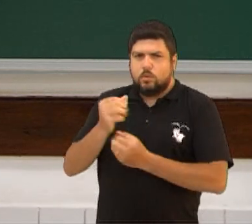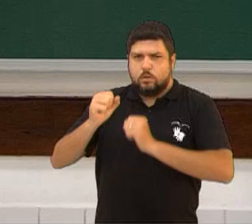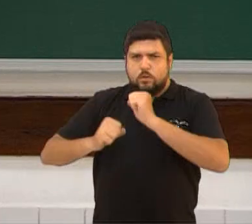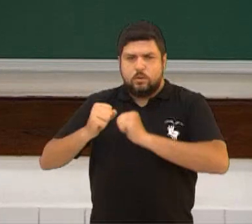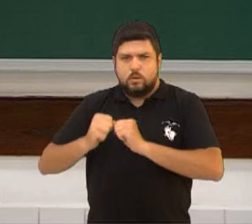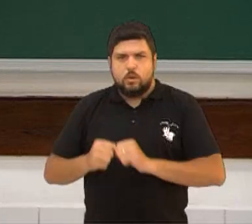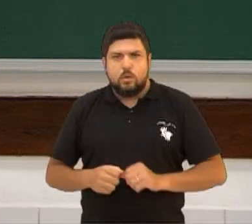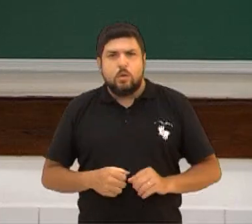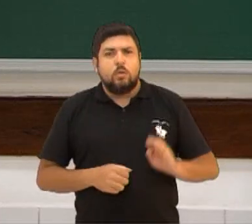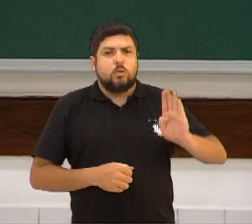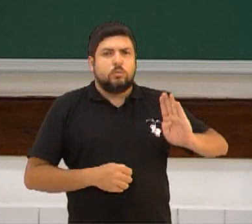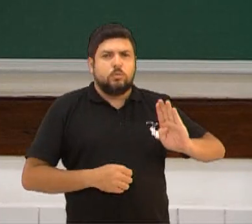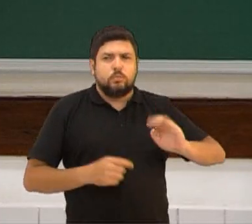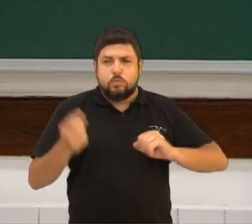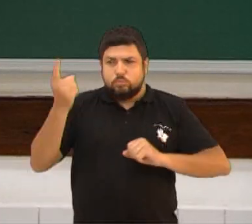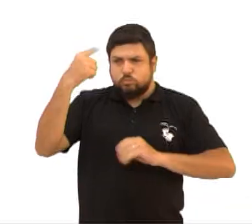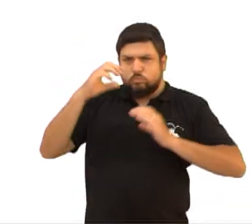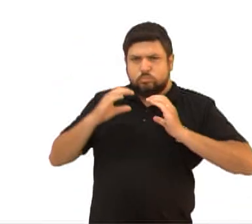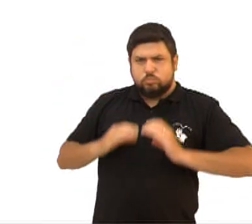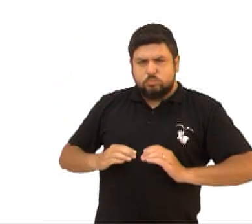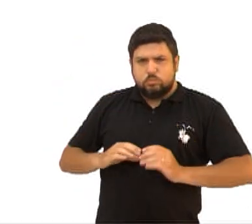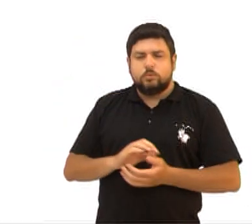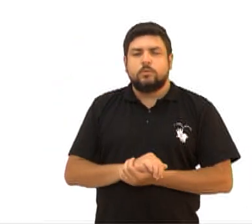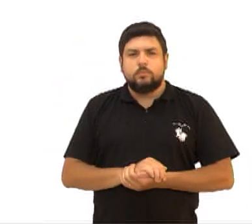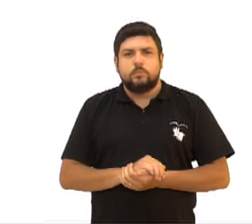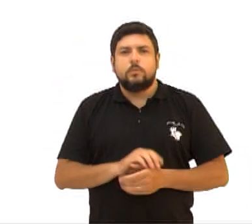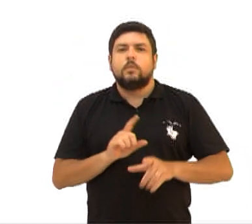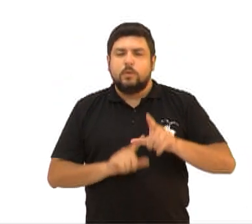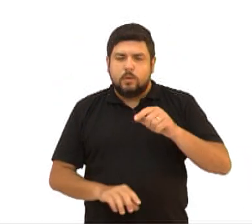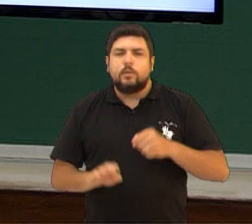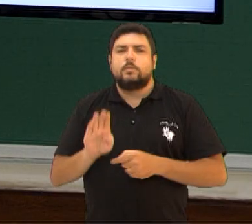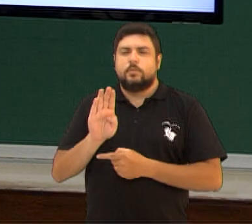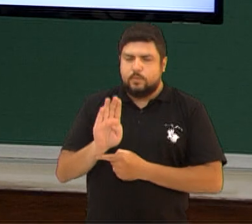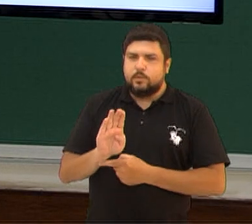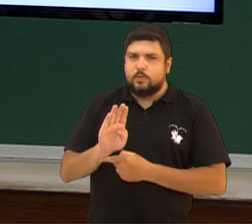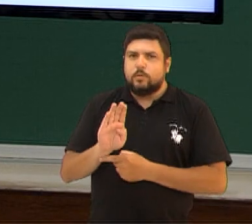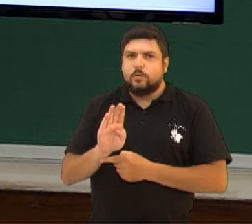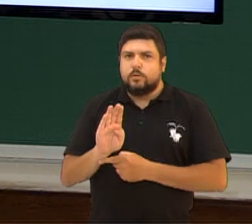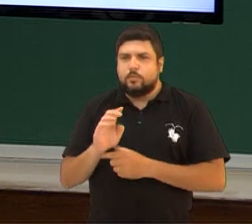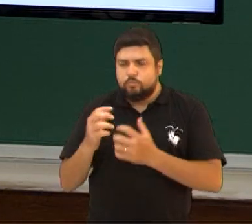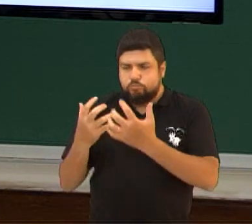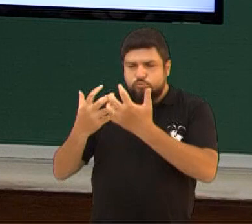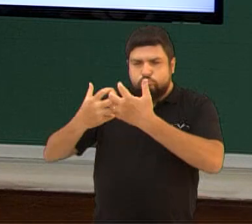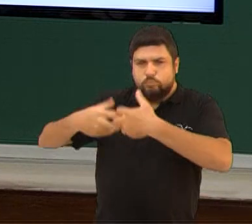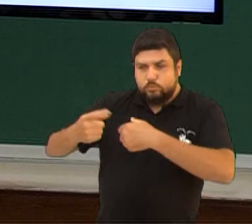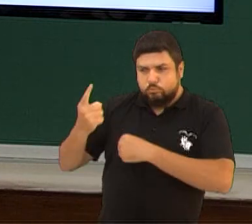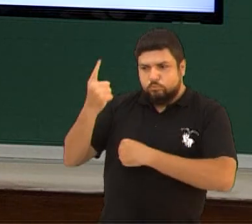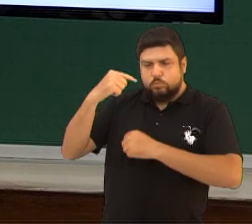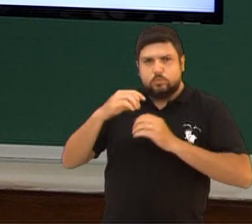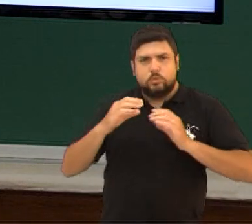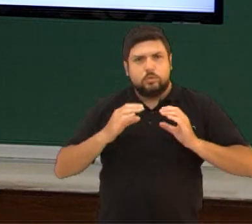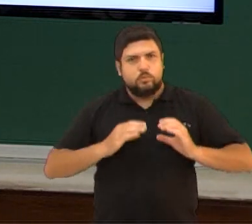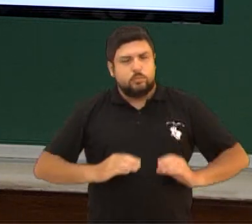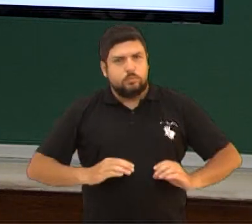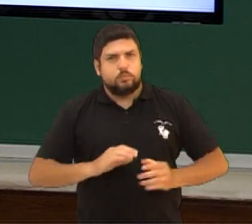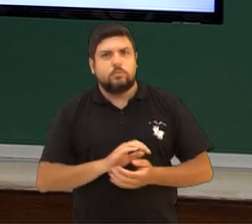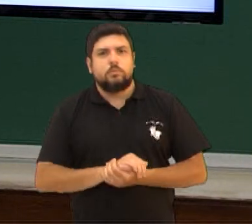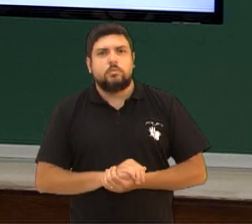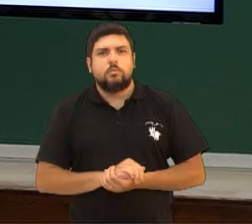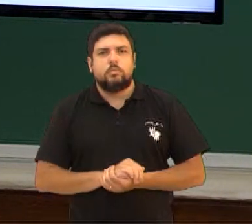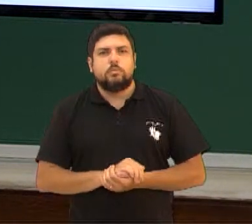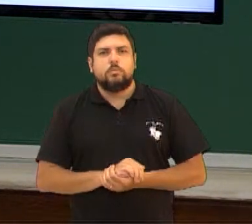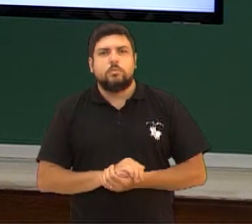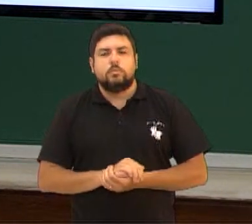mecanismo que dita comportamentos? Resposta correta, letra B. Mecanismo que dita comportamentos.